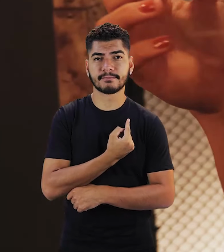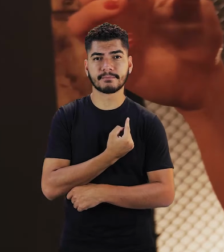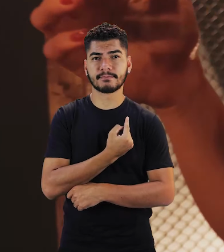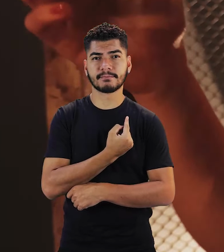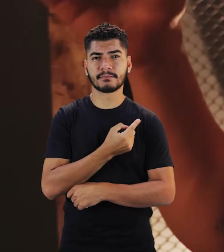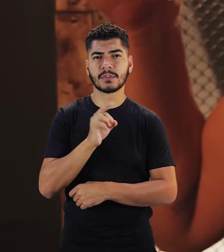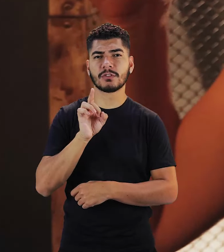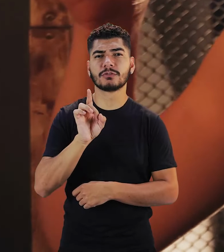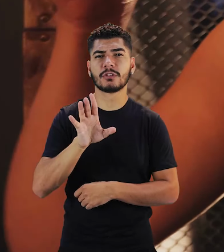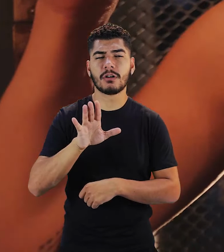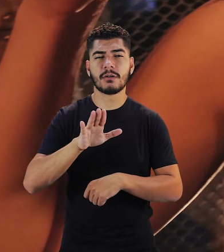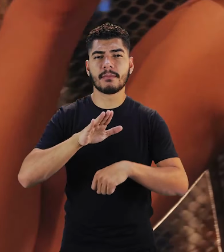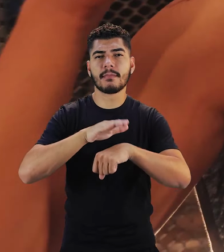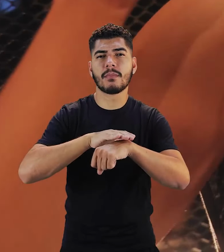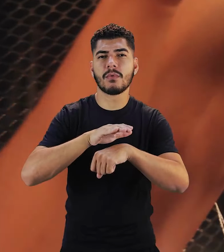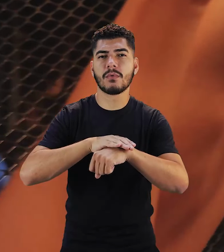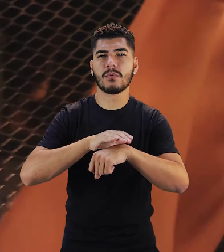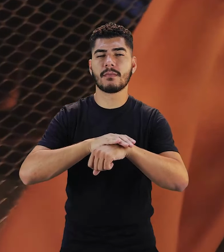instantes.